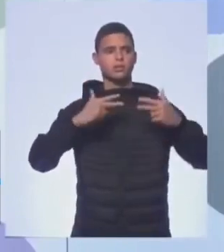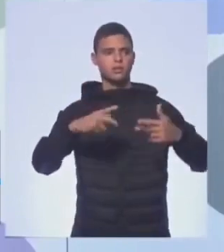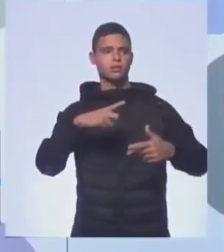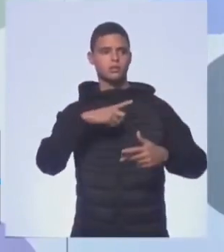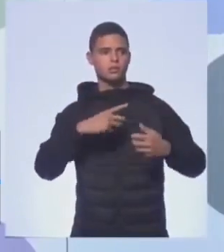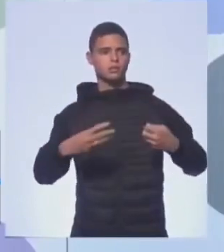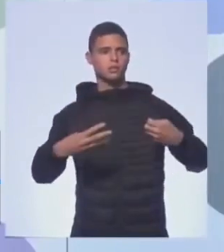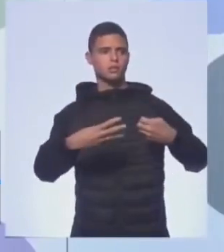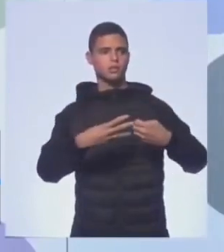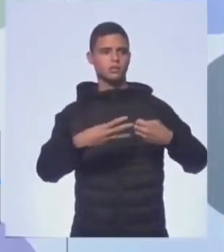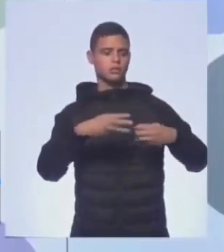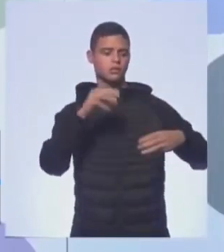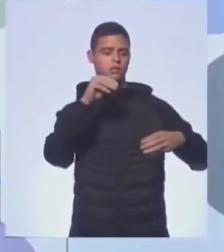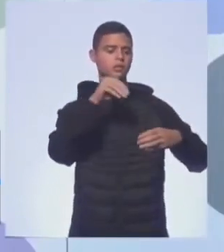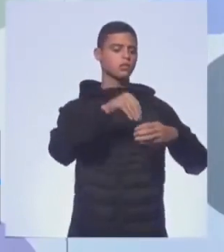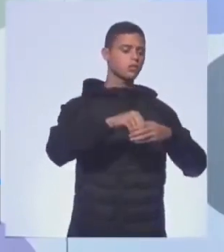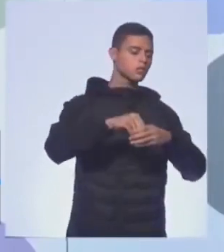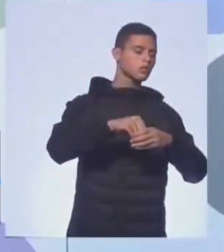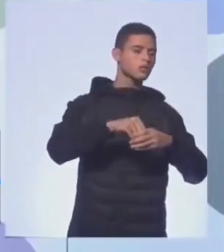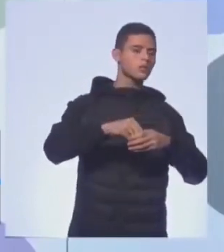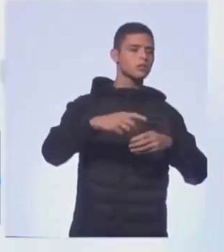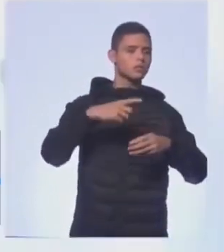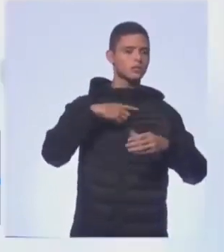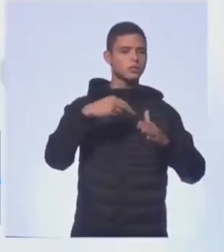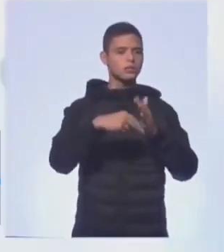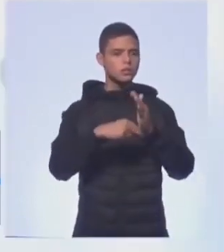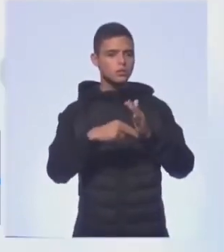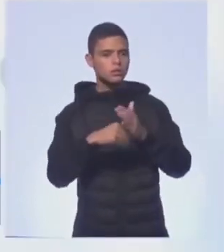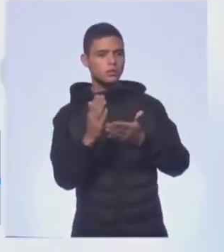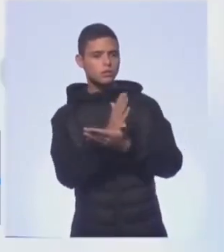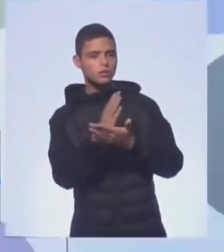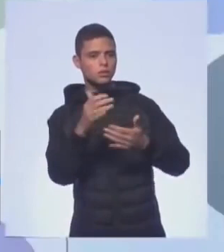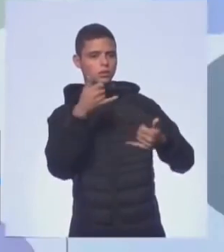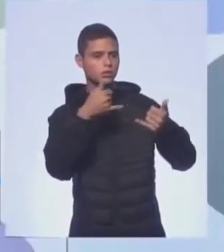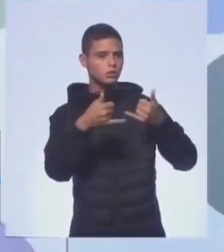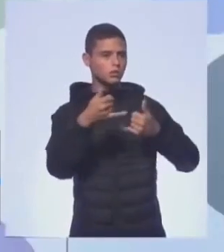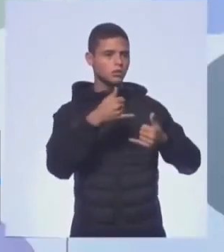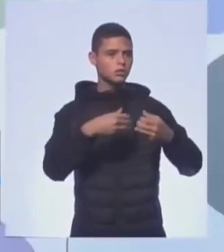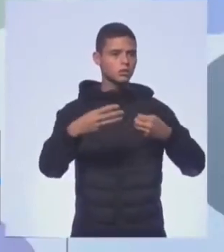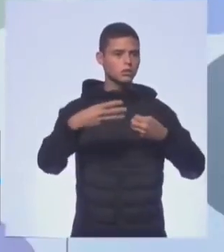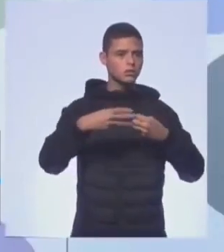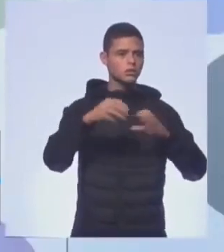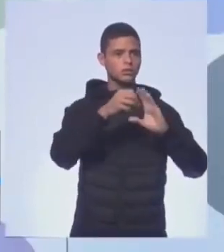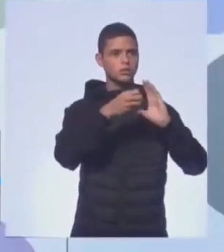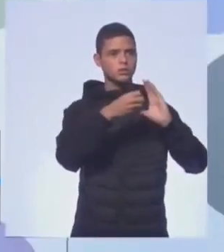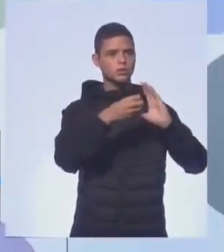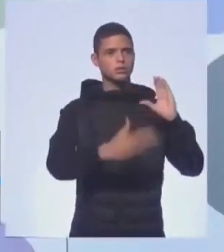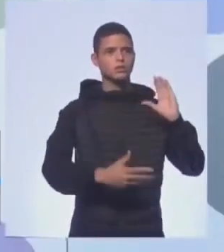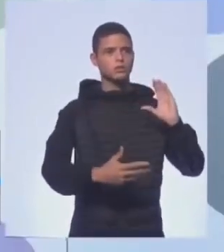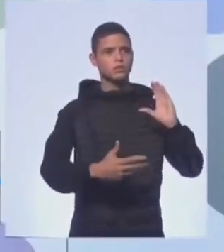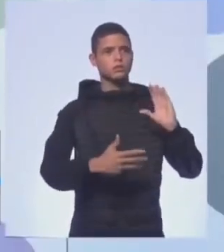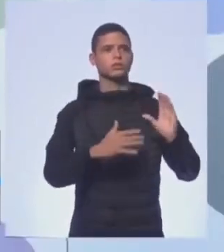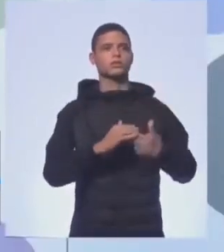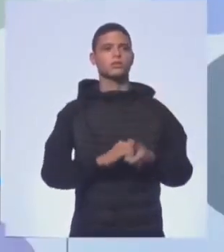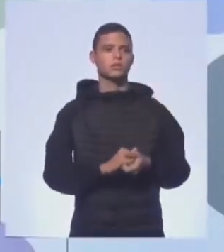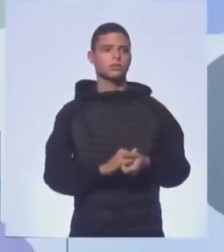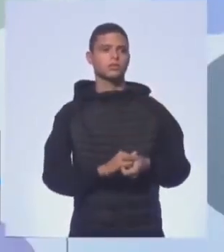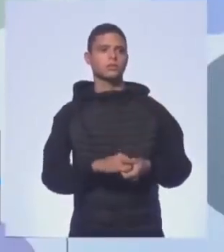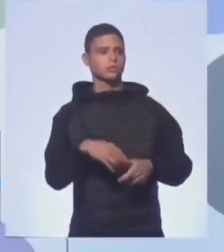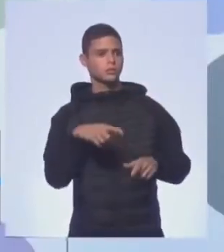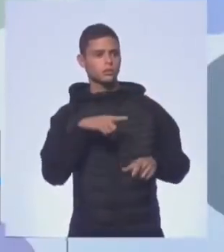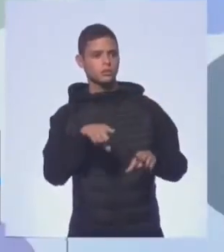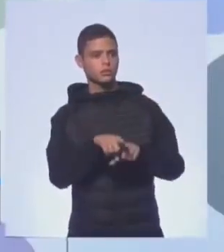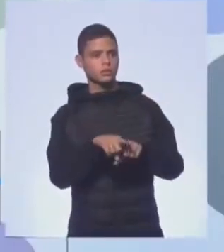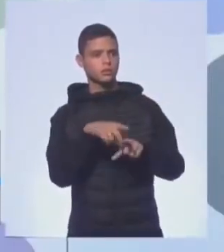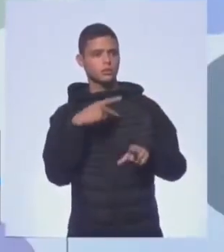na célula, né? Onde carrega o código que tem as informações, né? Que carrega todas as nossas características. Sim, sim. Eu também vou falar